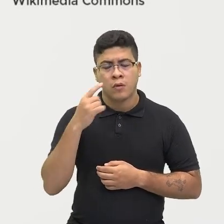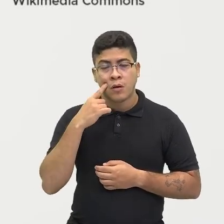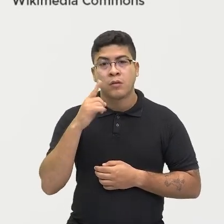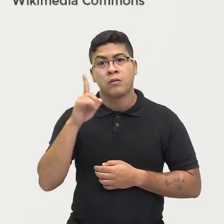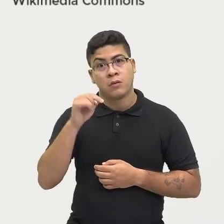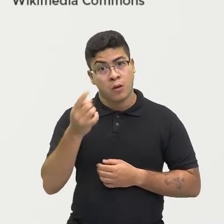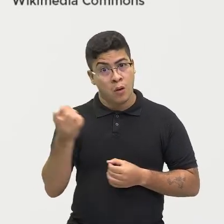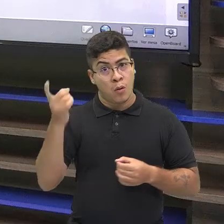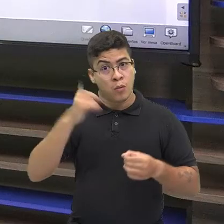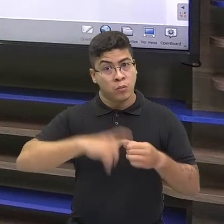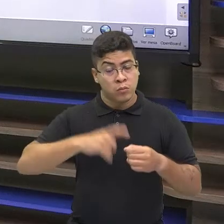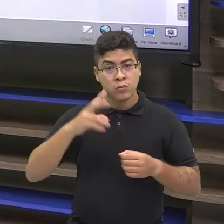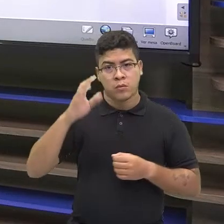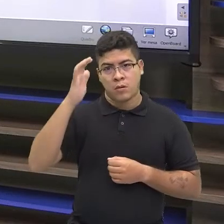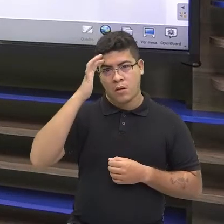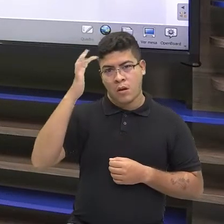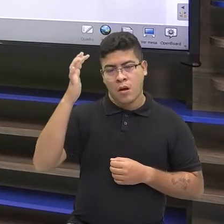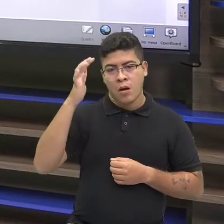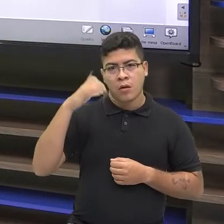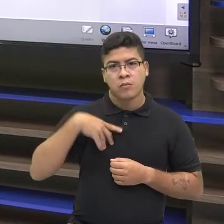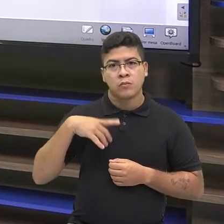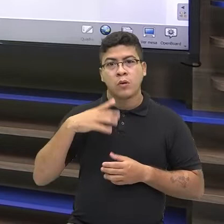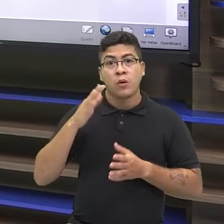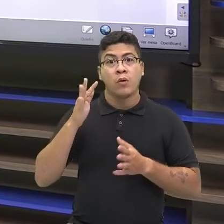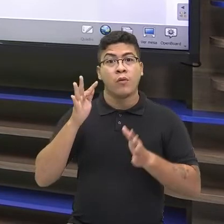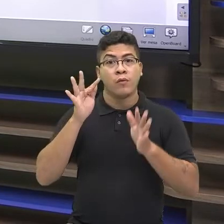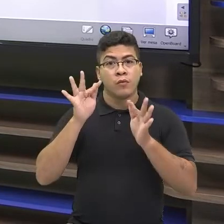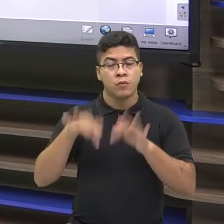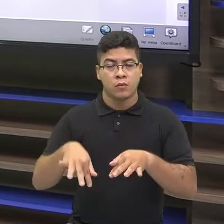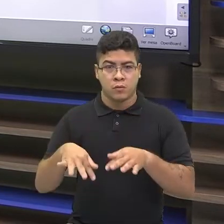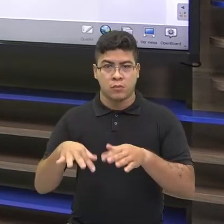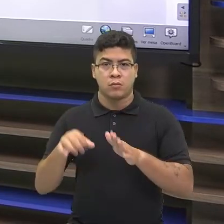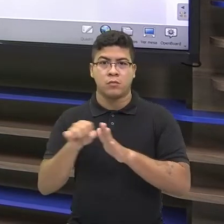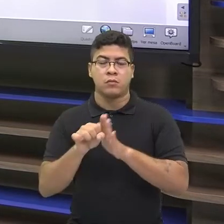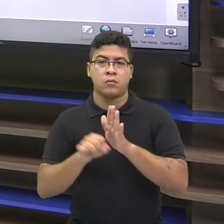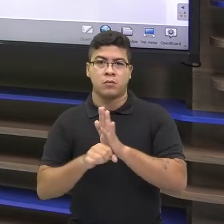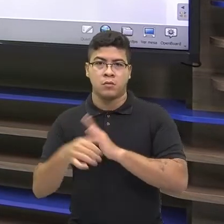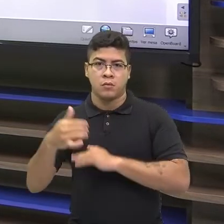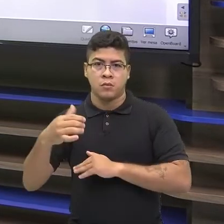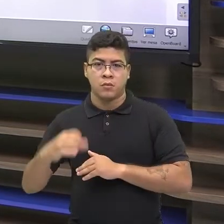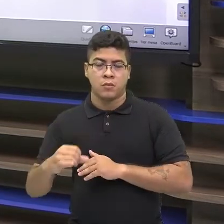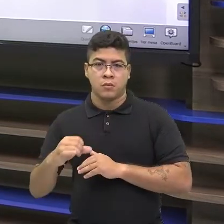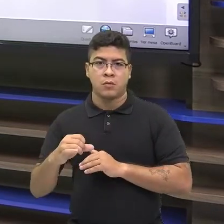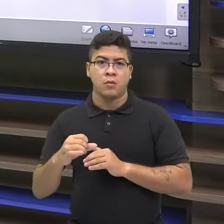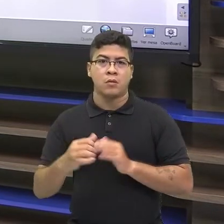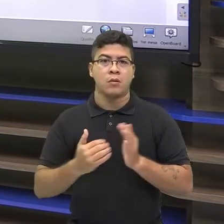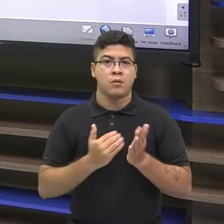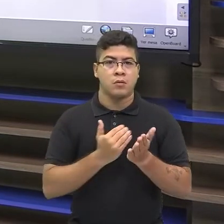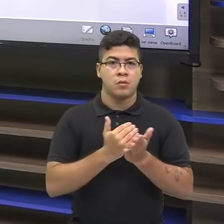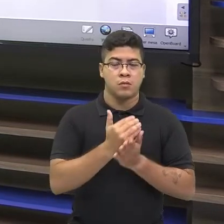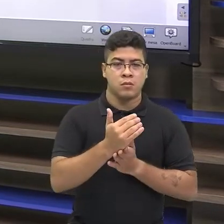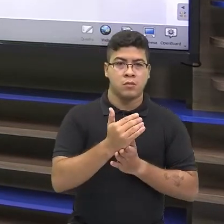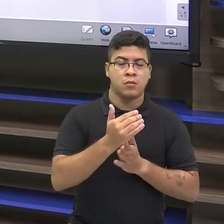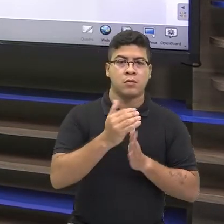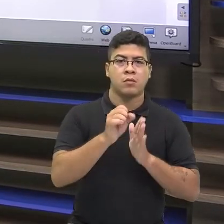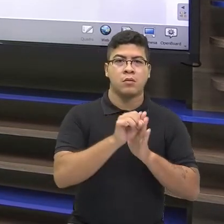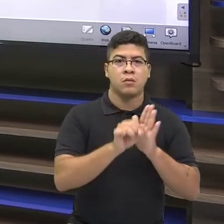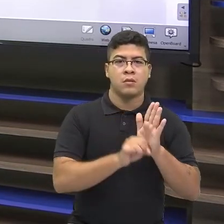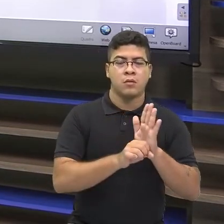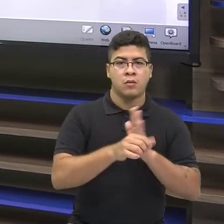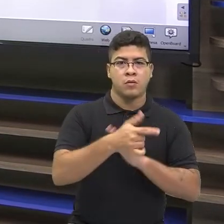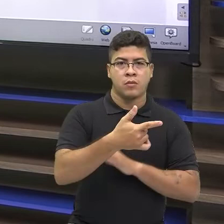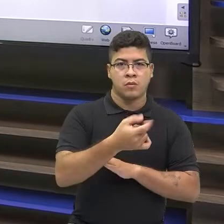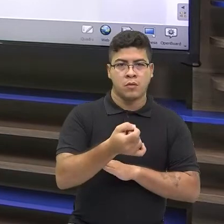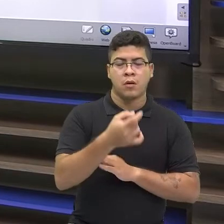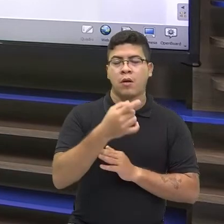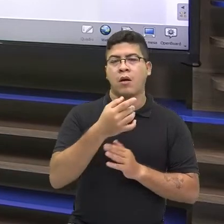retomo aqui a ideia, estamos no final do século XIX, início do século XX, criação da eletricidade,